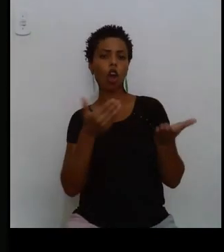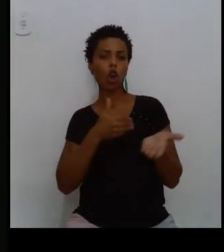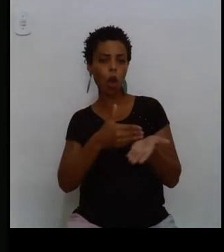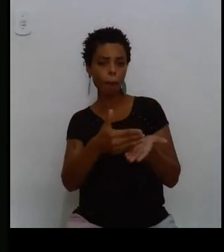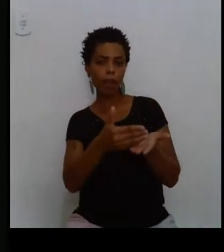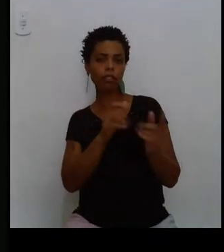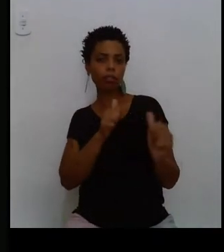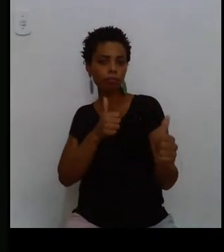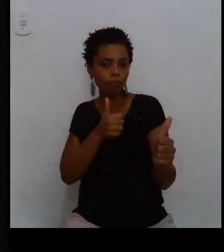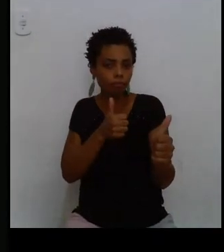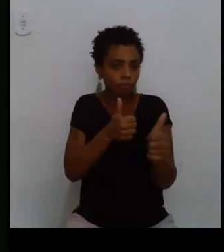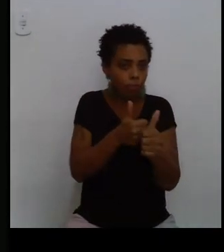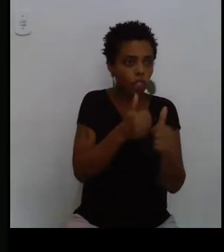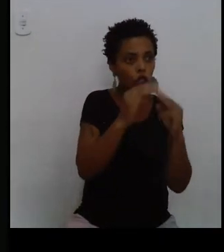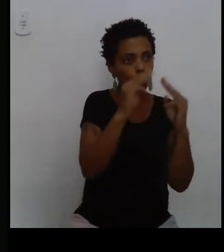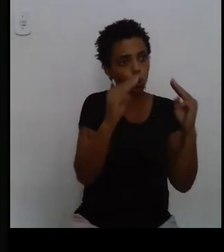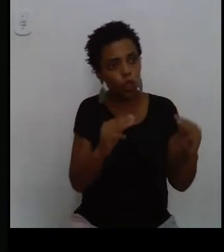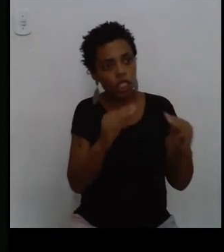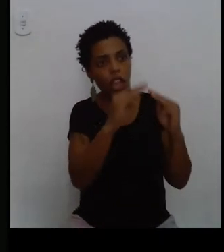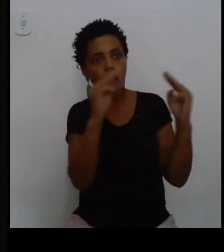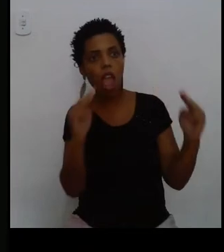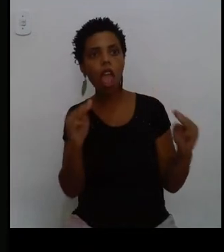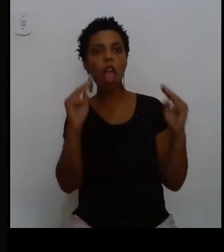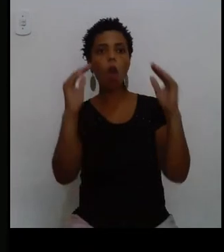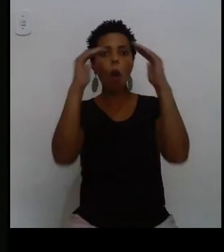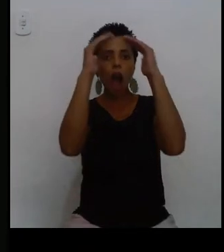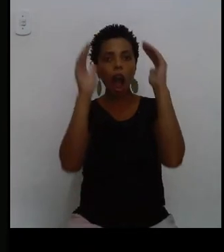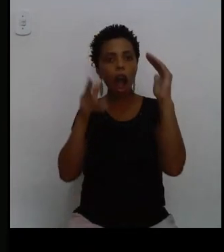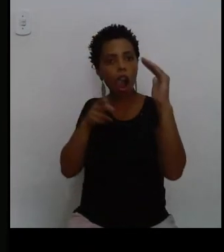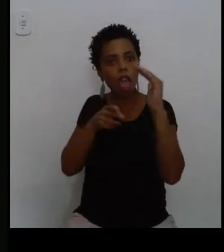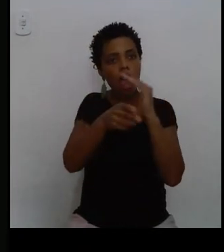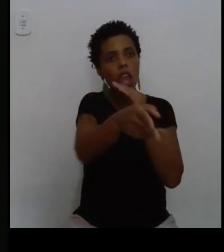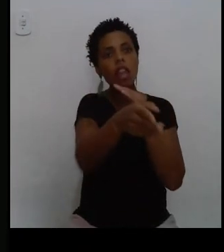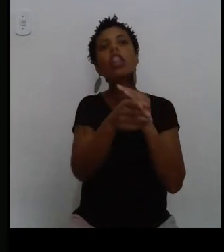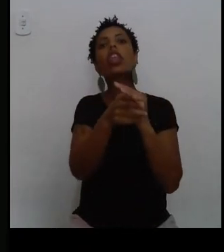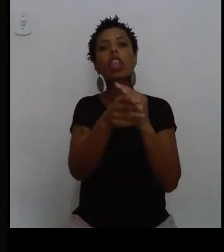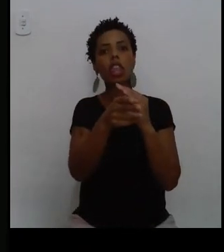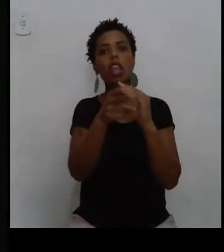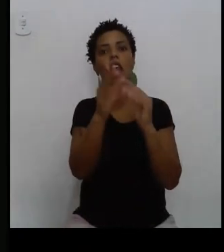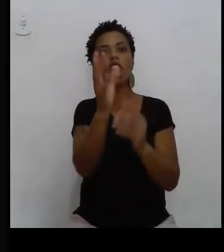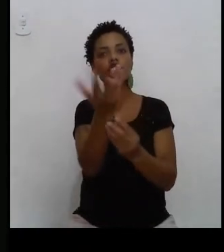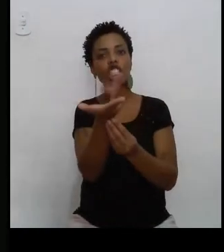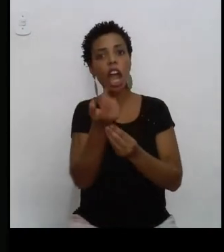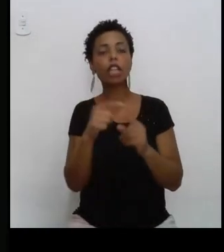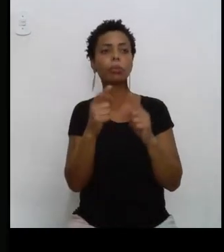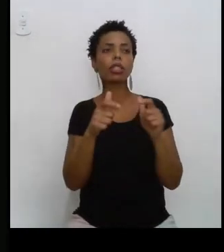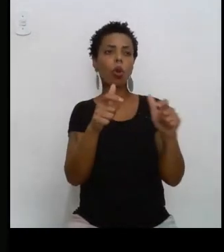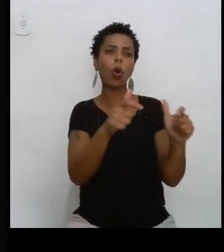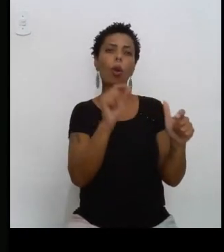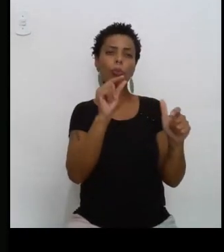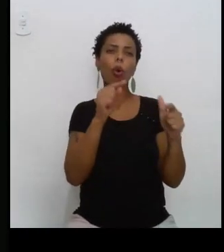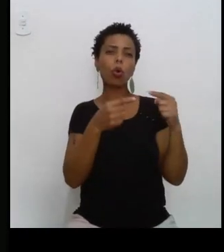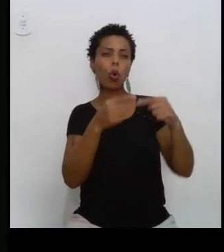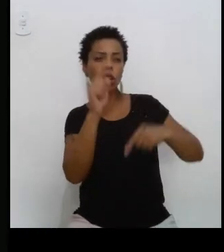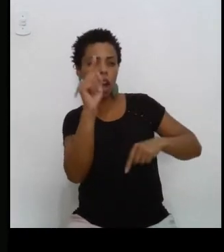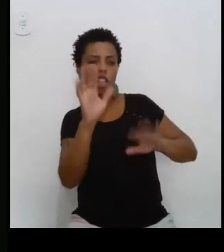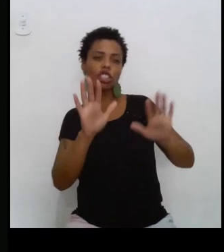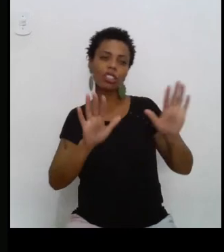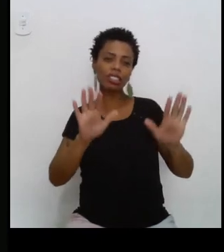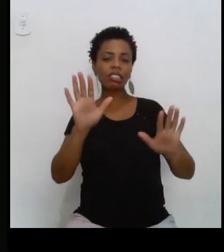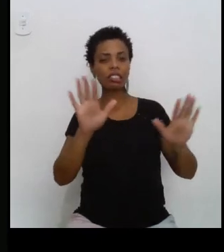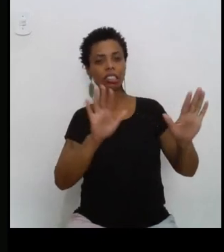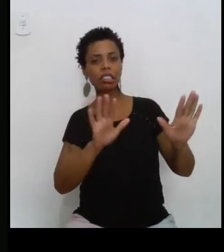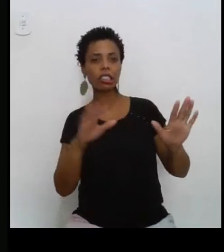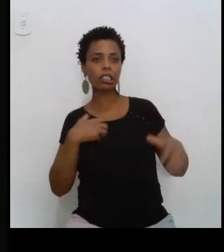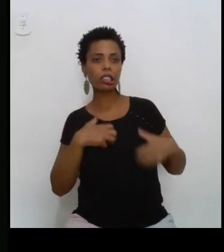e é um espaço ainda contraditório Tenso né você vai nesses lugares eu vou nesses lugares a maioria das pessoas